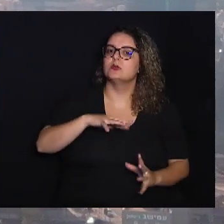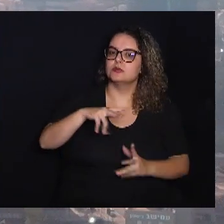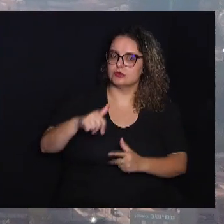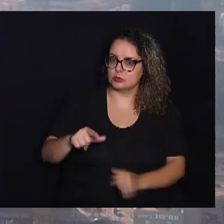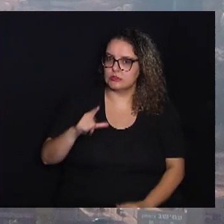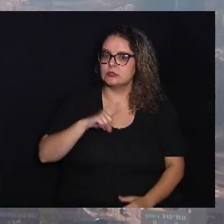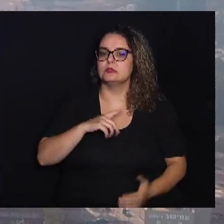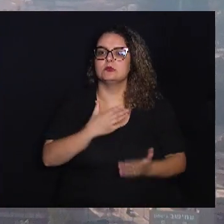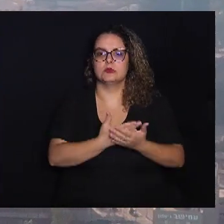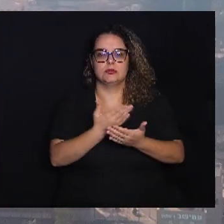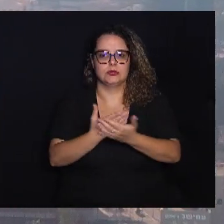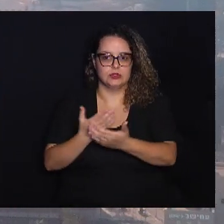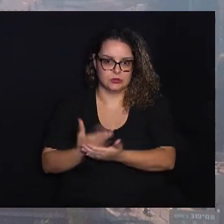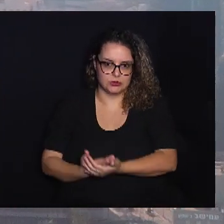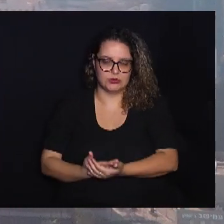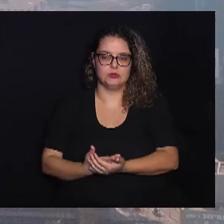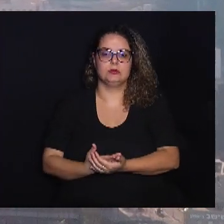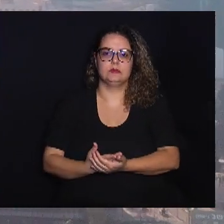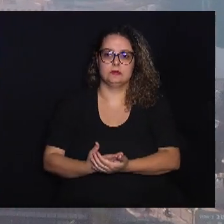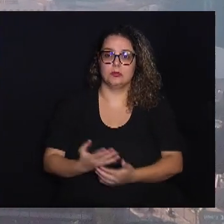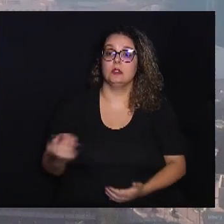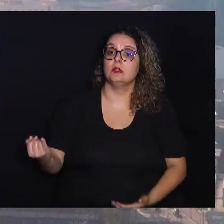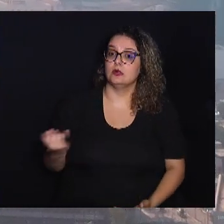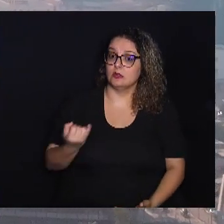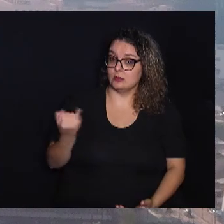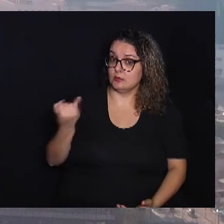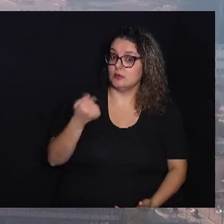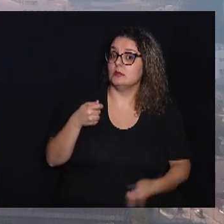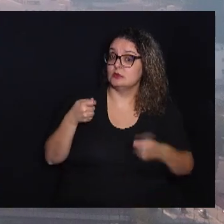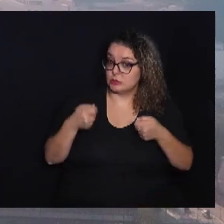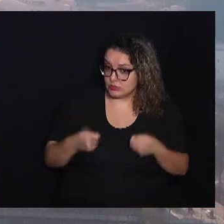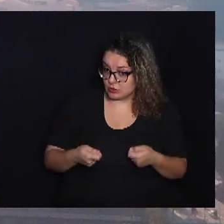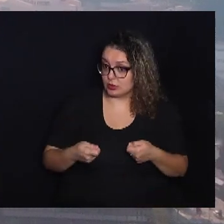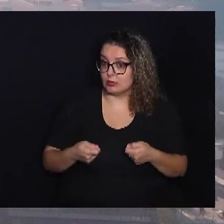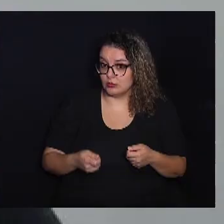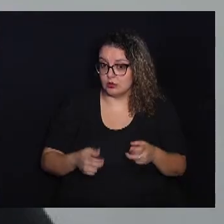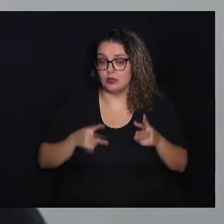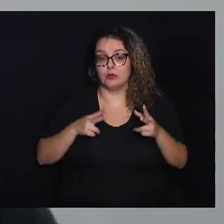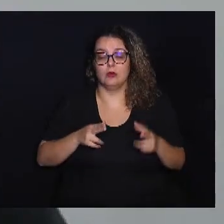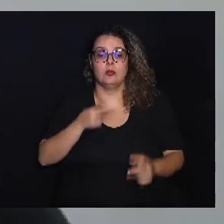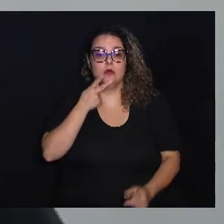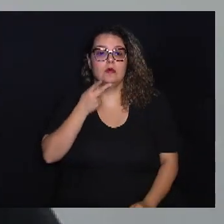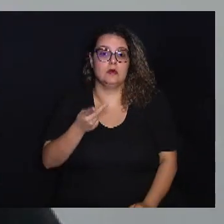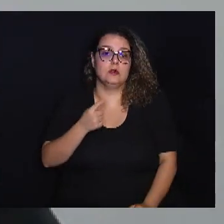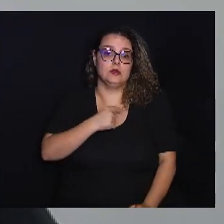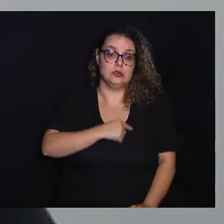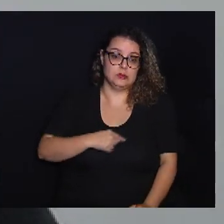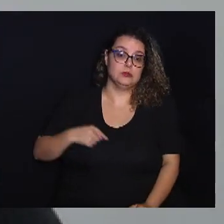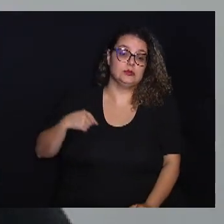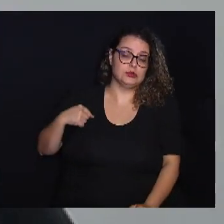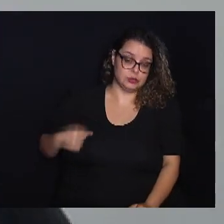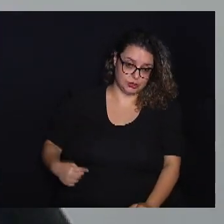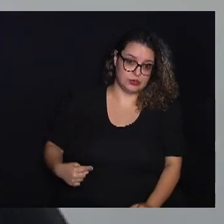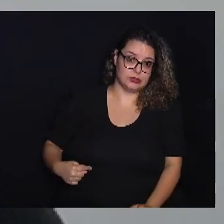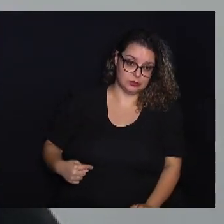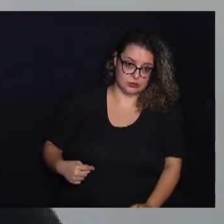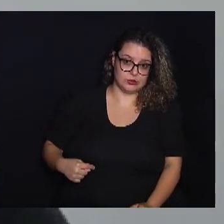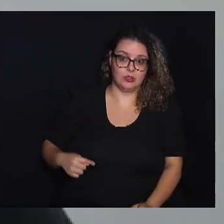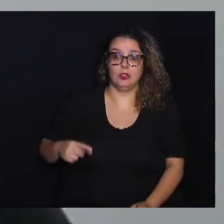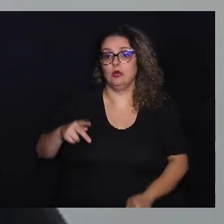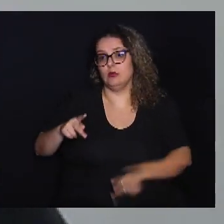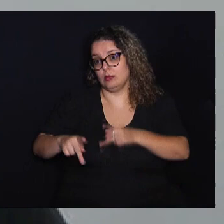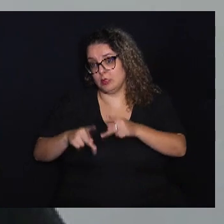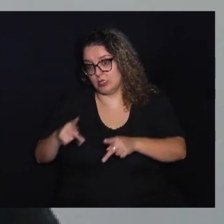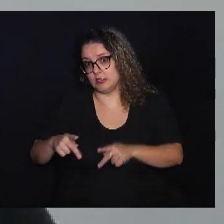chineses, tá? Então, a China, que já vem até combatendo a poluição até melhor que a gente por conta